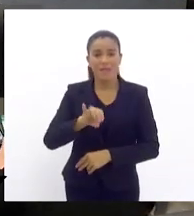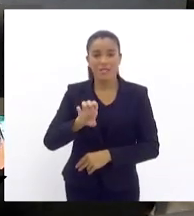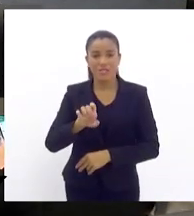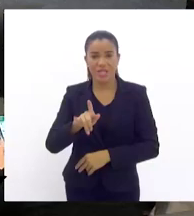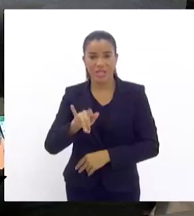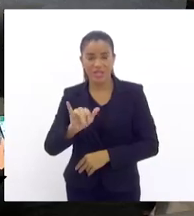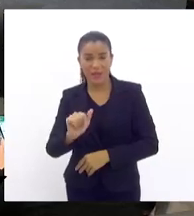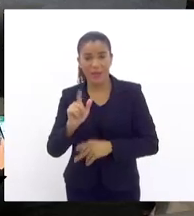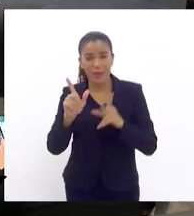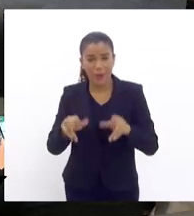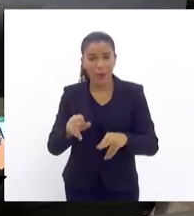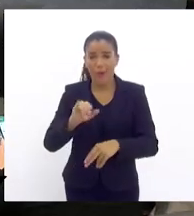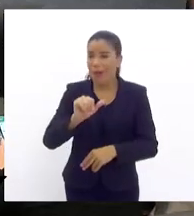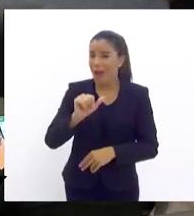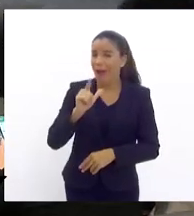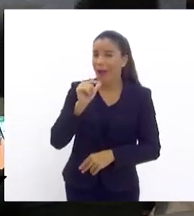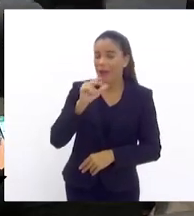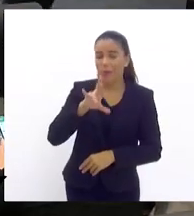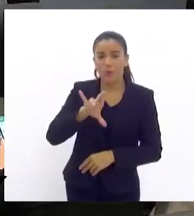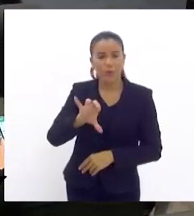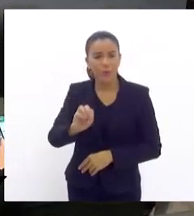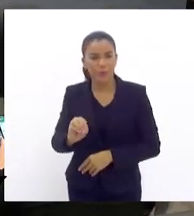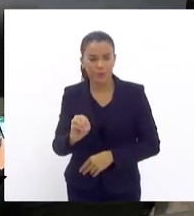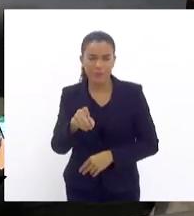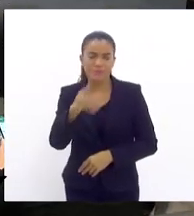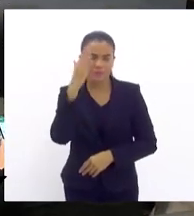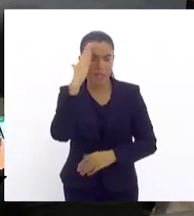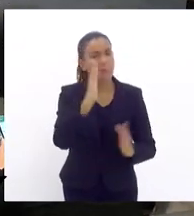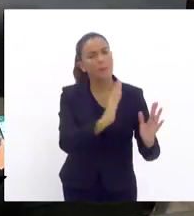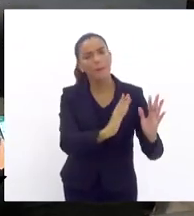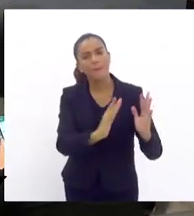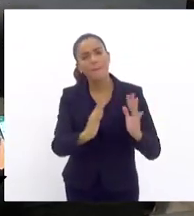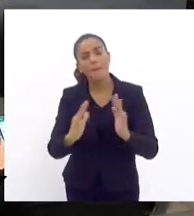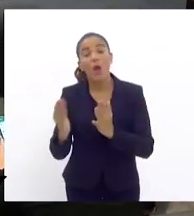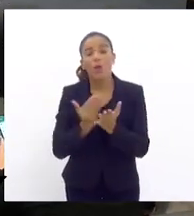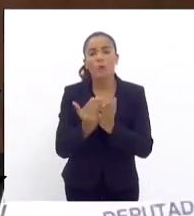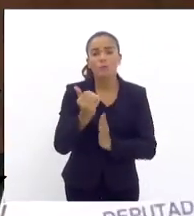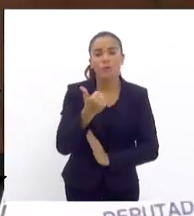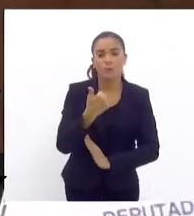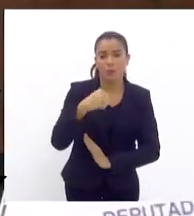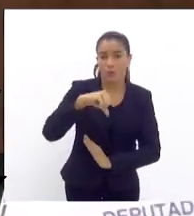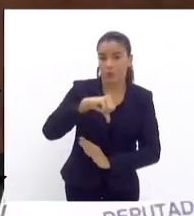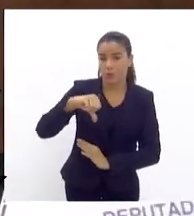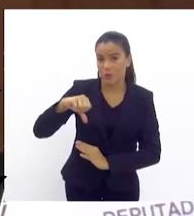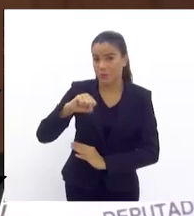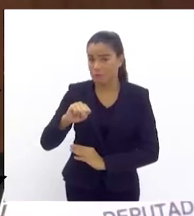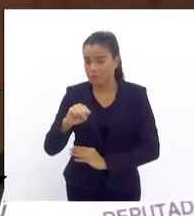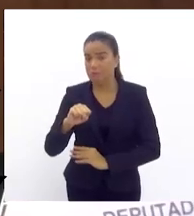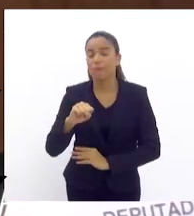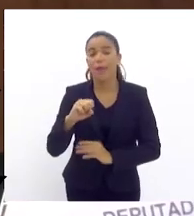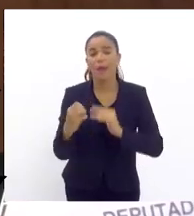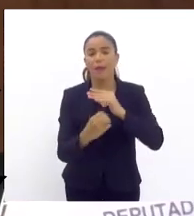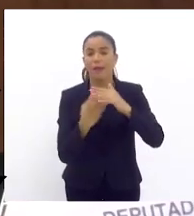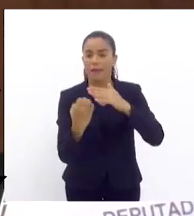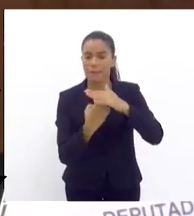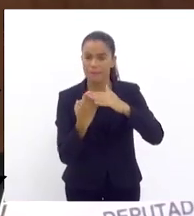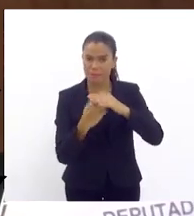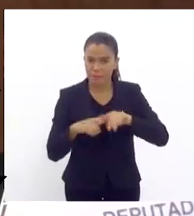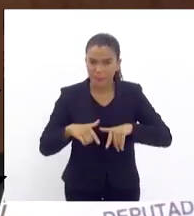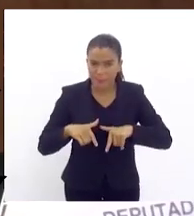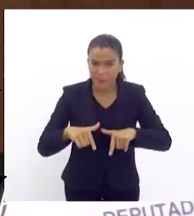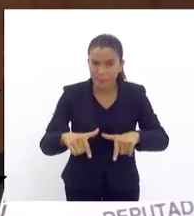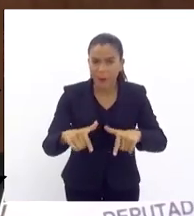do Rio. O senhor sabe muito bem que foi um processo longo, começou em 98, a empresa, de fato, operou a partir